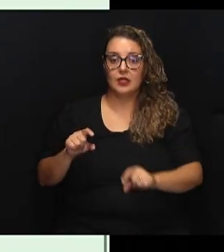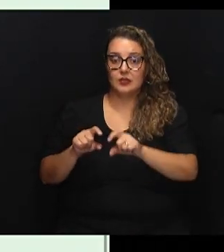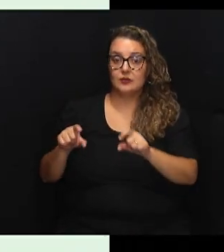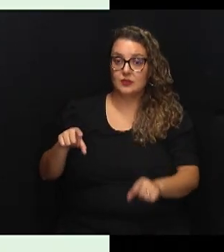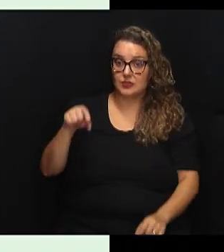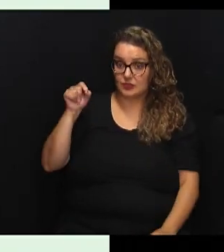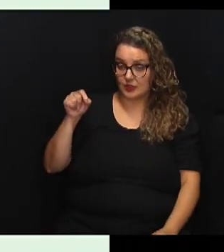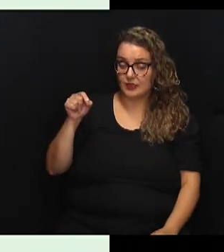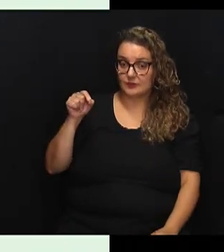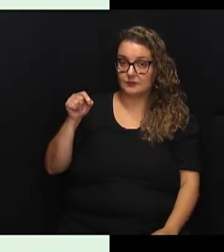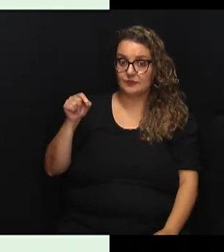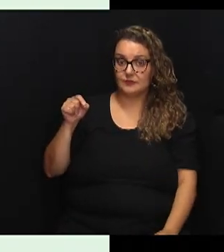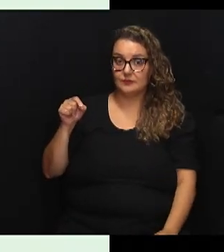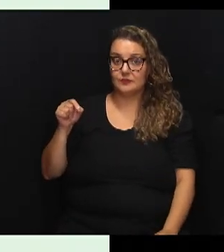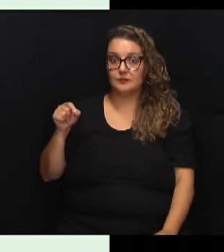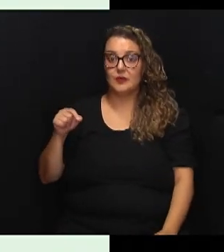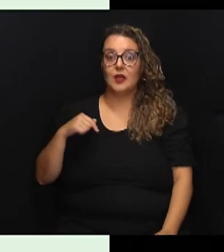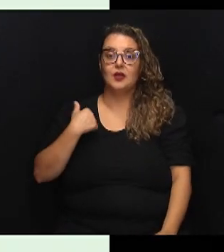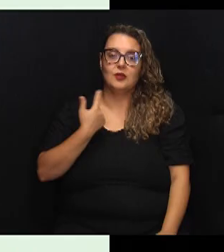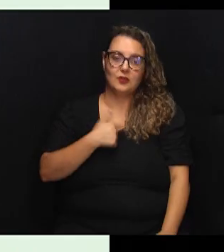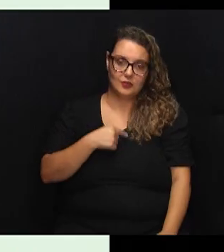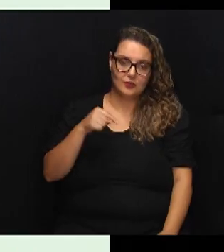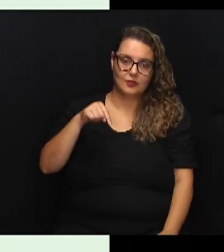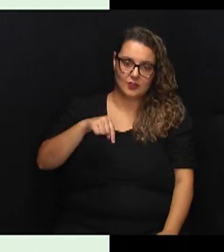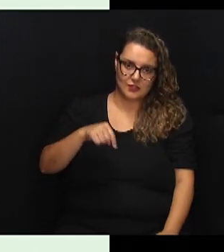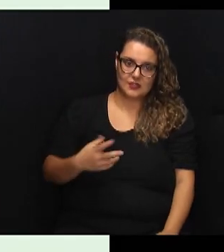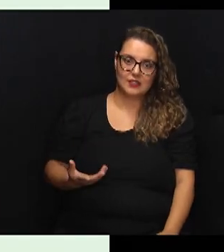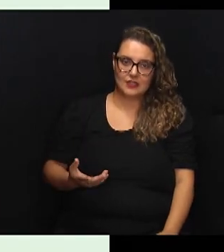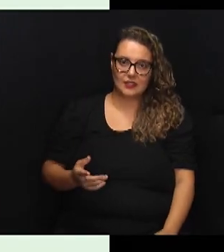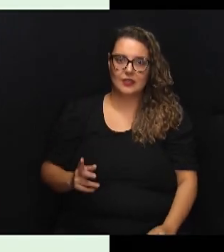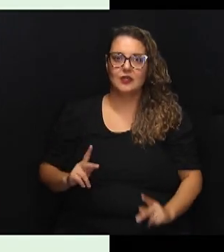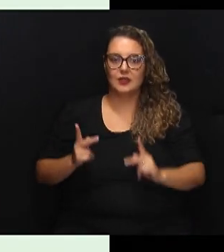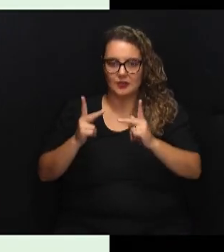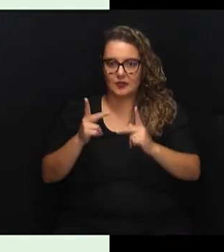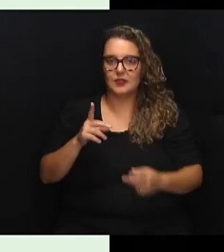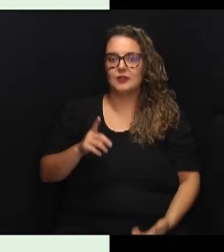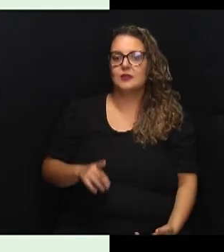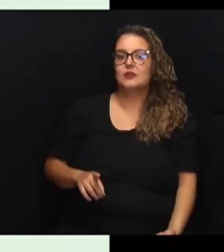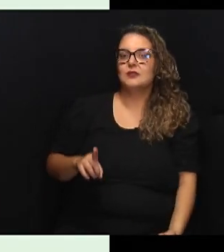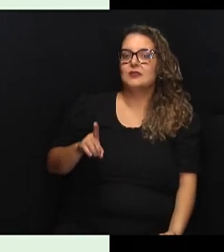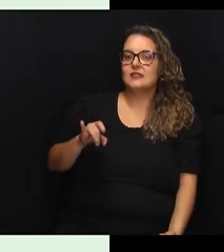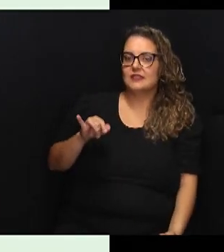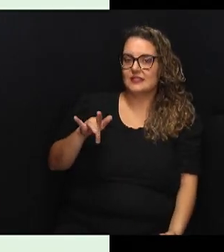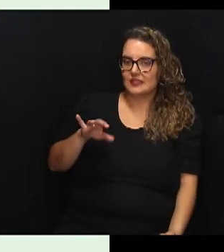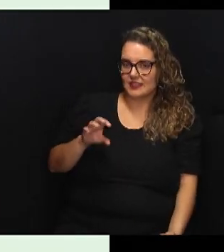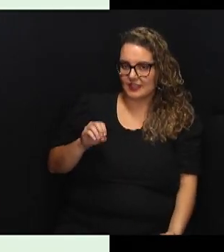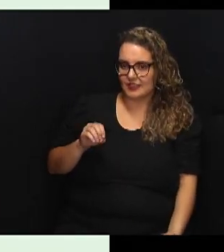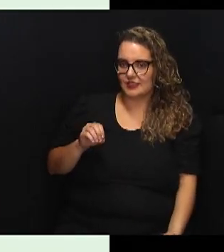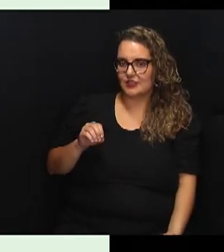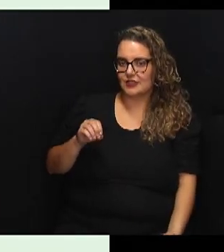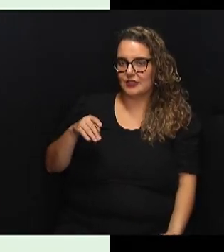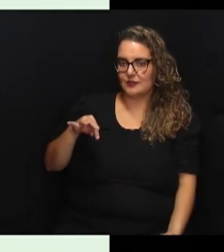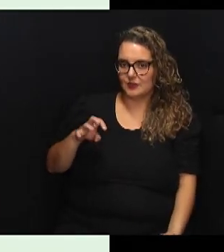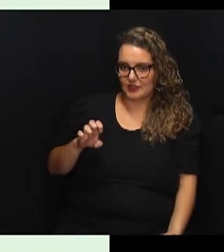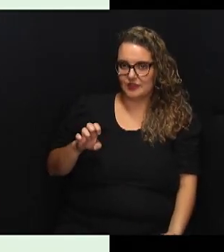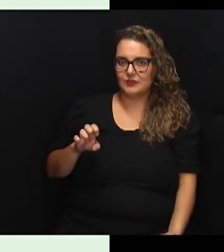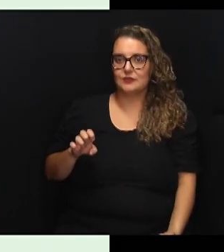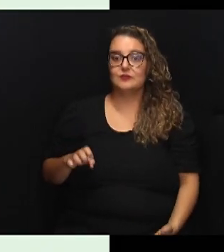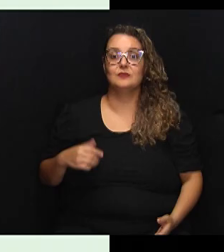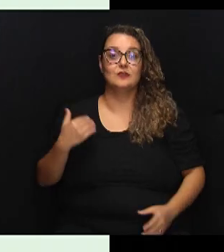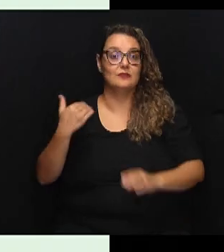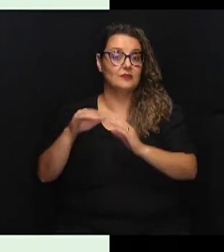escolher. Escolher, no nosso caso, a conquista do selo Diamante e enviar. Olha como